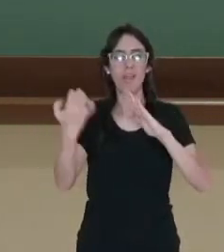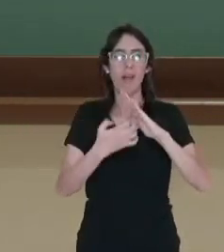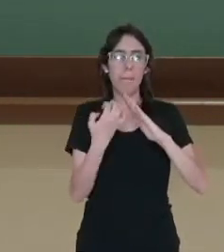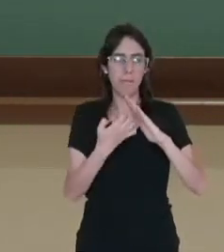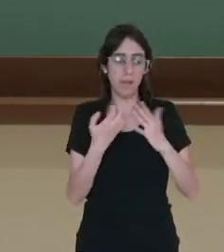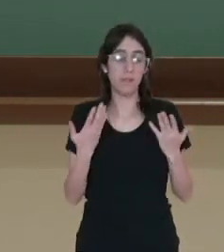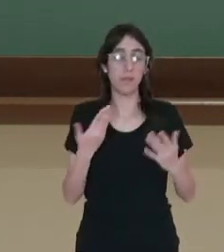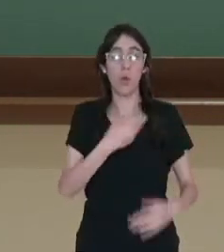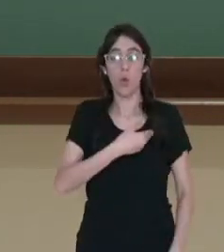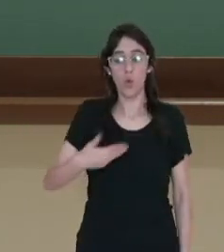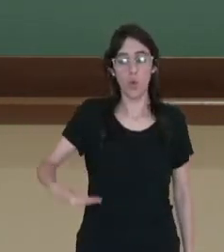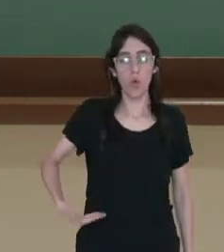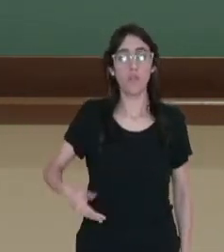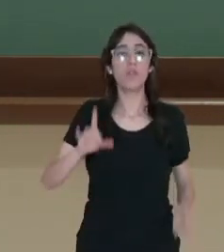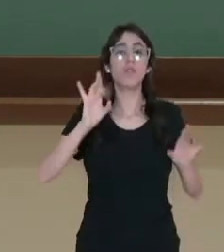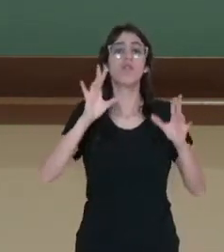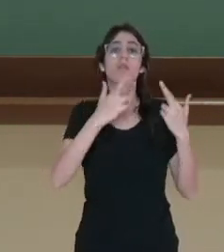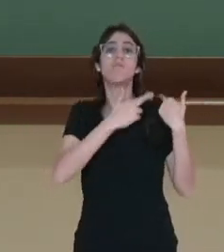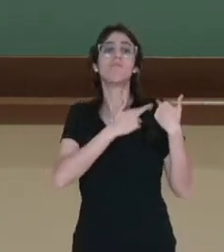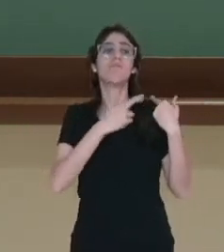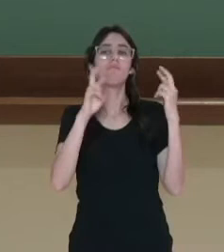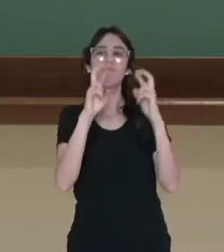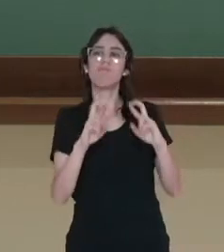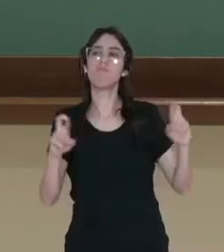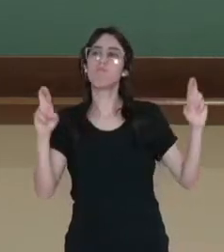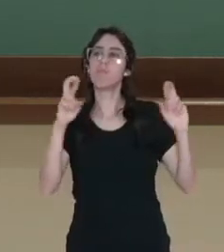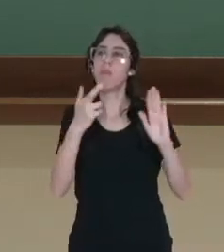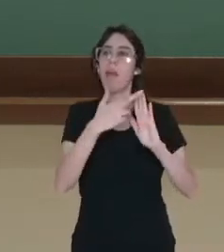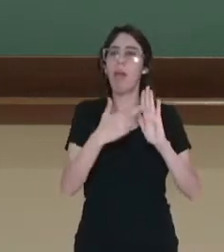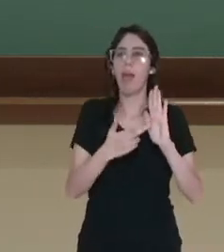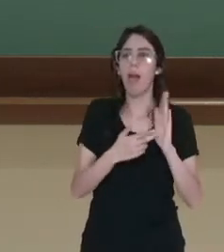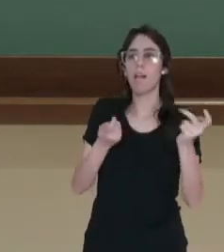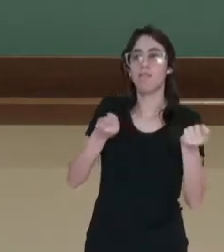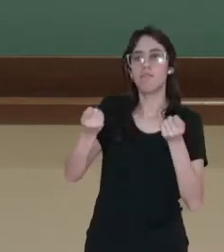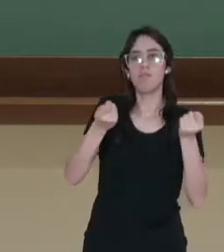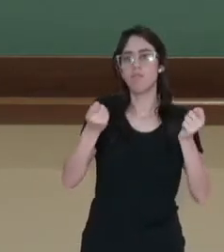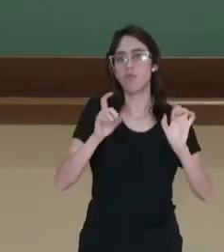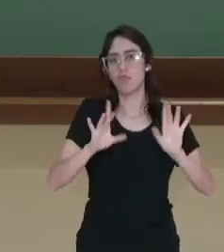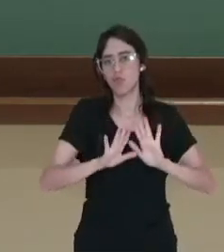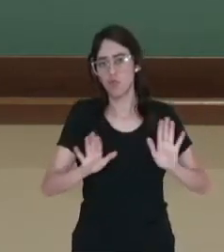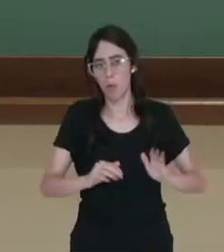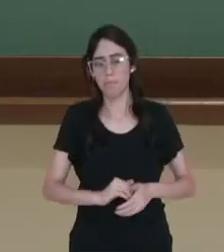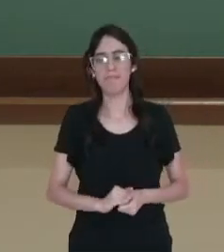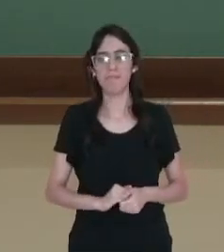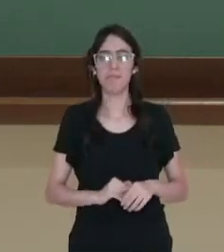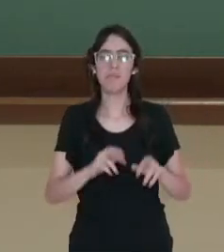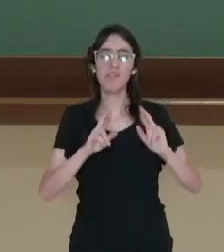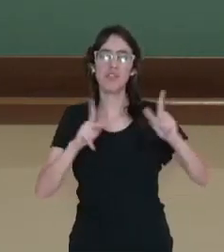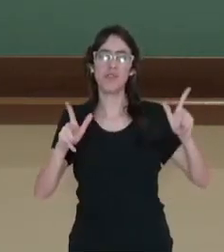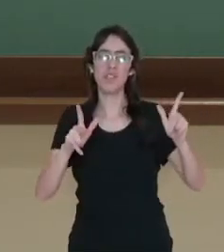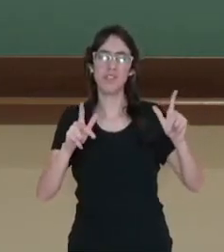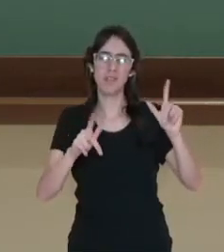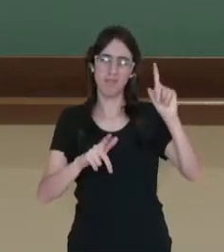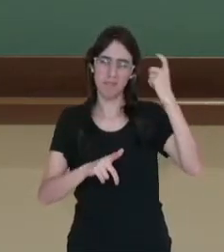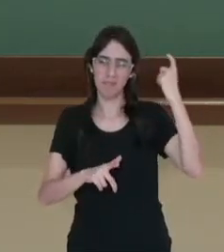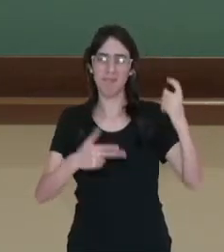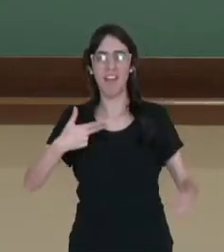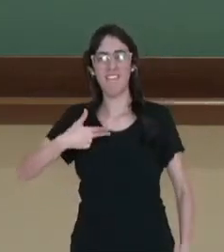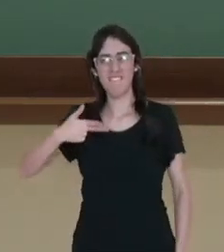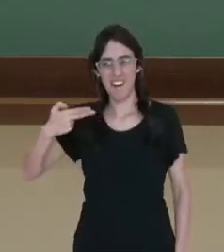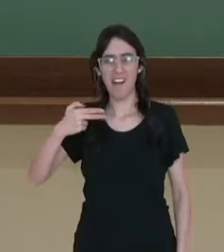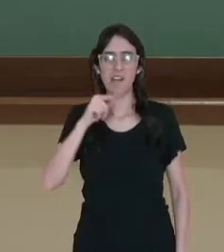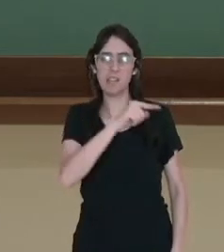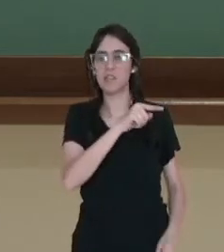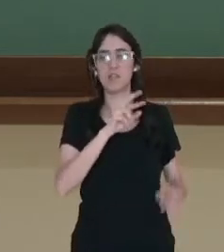tem a função de fiscalizar e de criar regras para esse funcionamento. Diferente de Getúlio Vargas, onde o governo